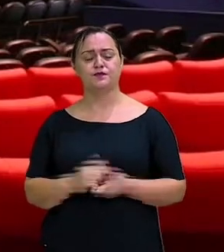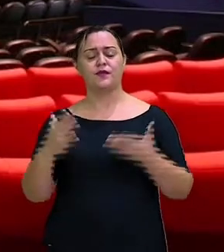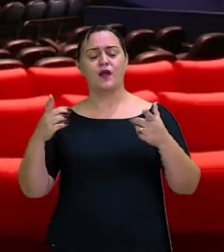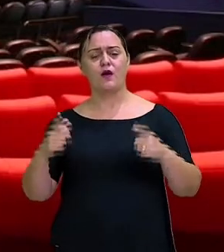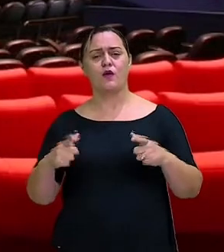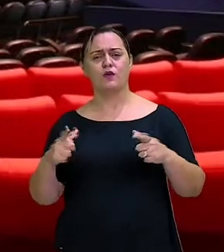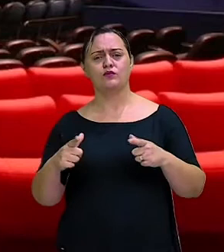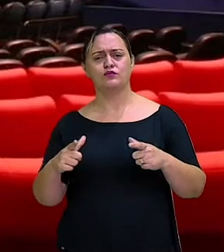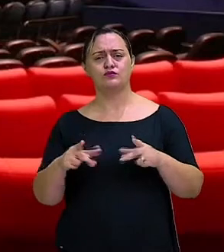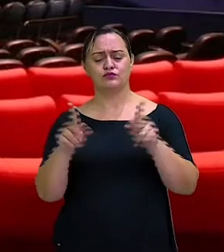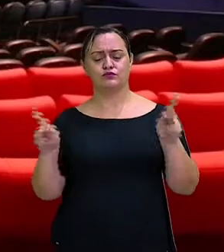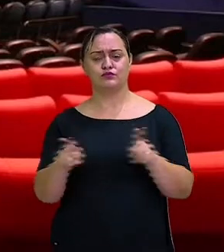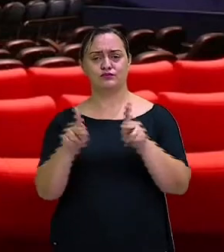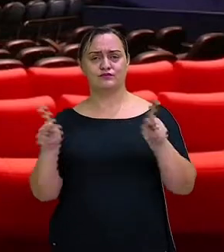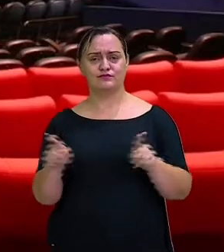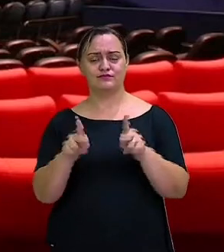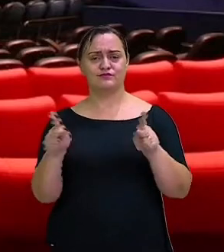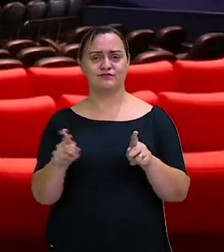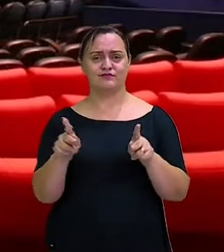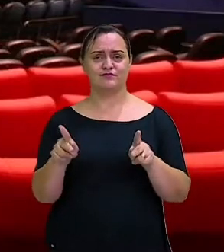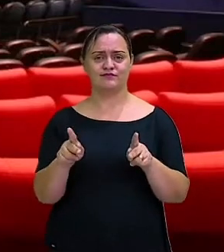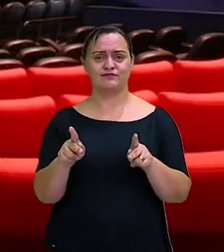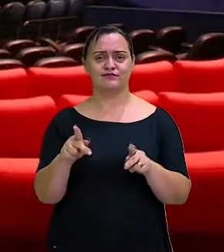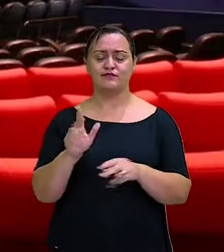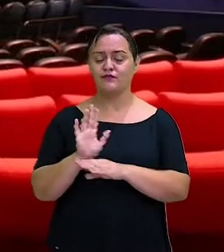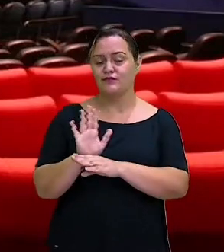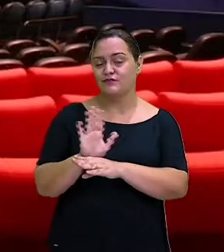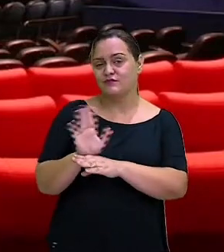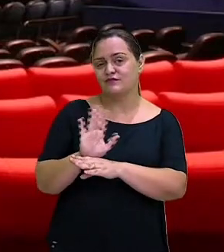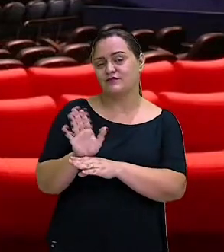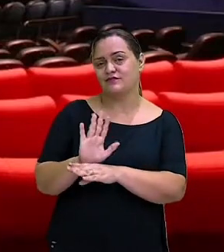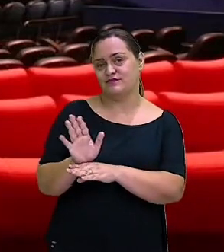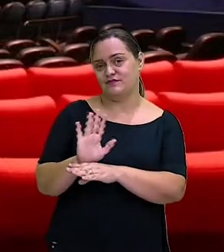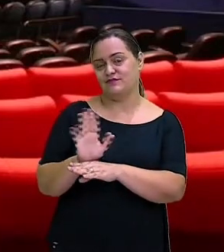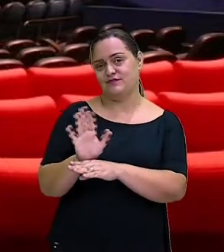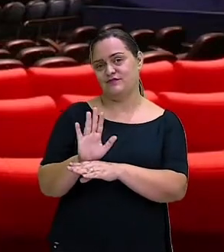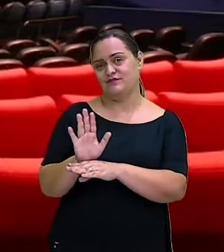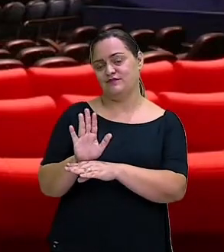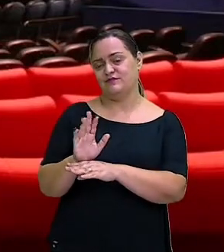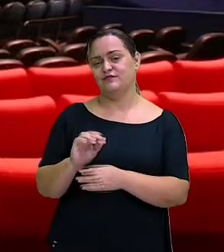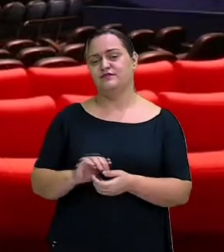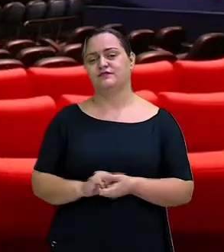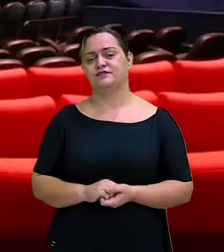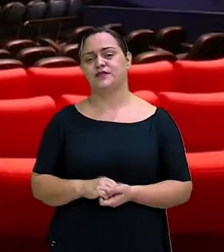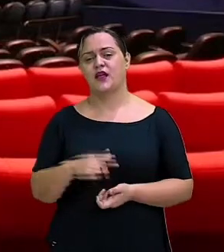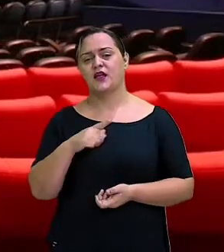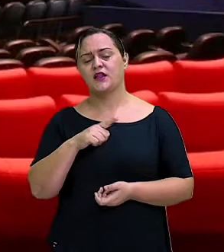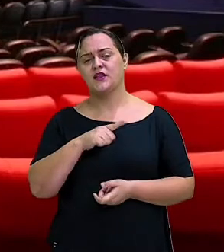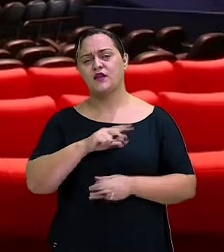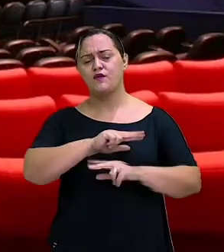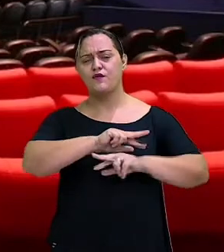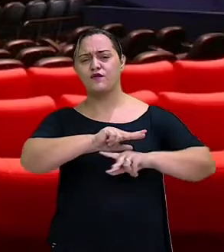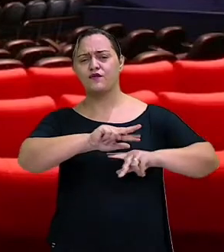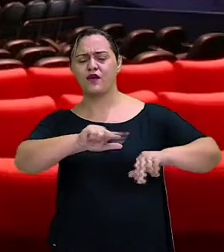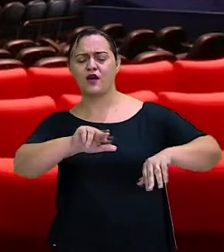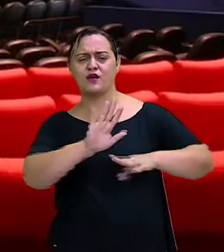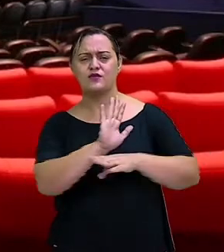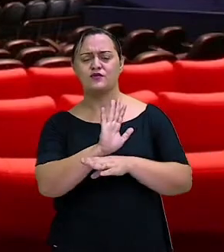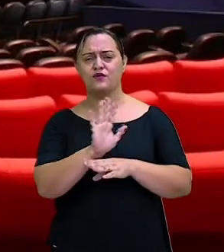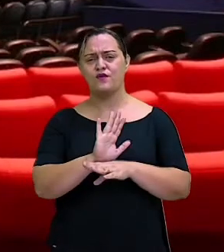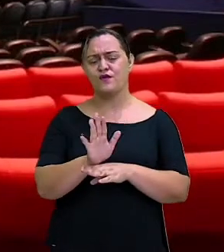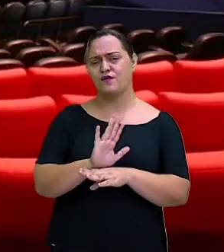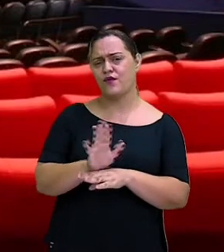né? O nosso GV Shopping, e segue com as principais atividades. Temos na tela os filmes mais esperados em